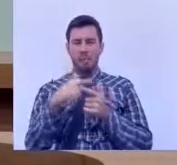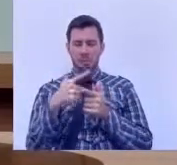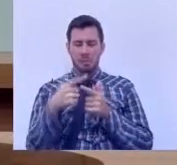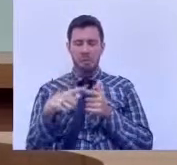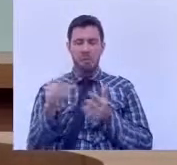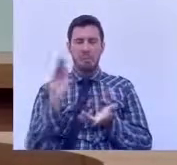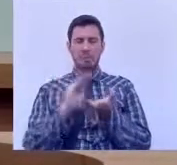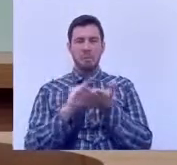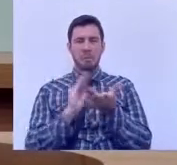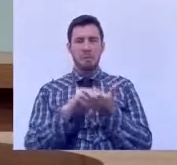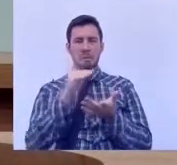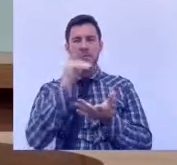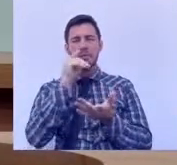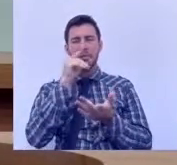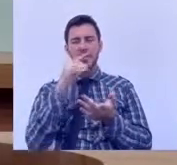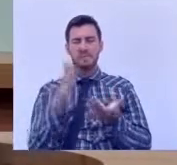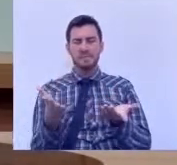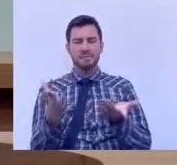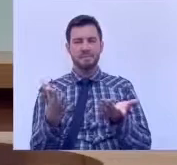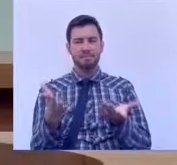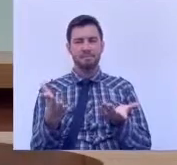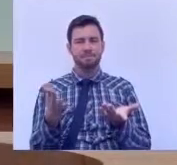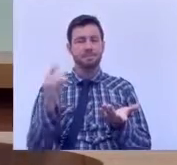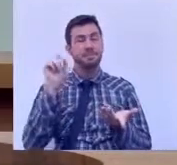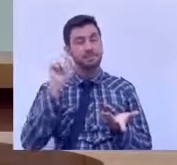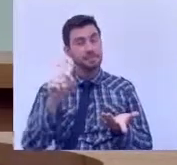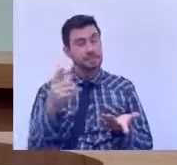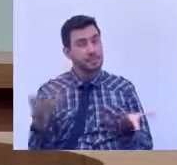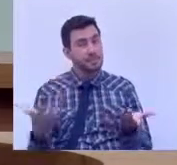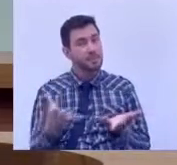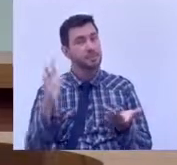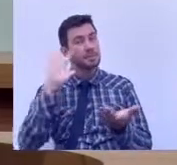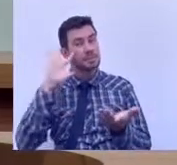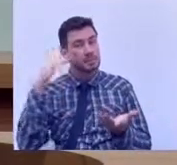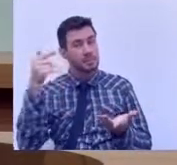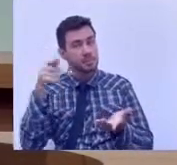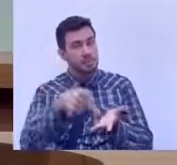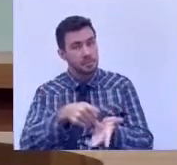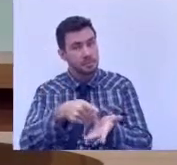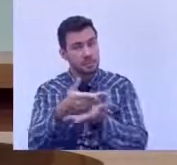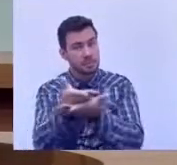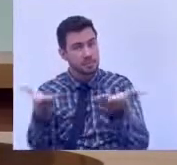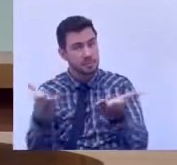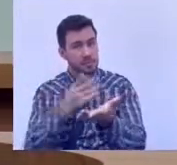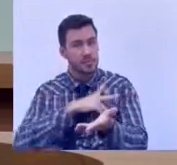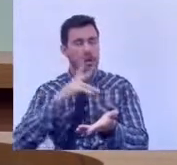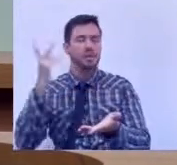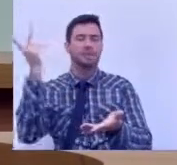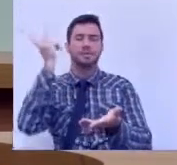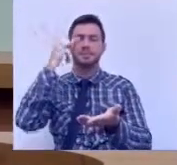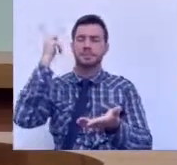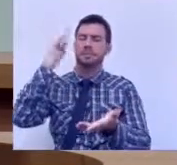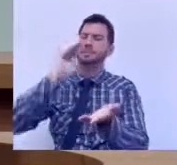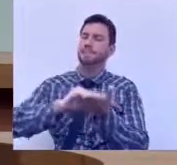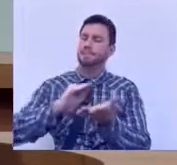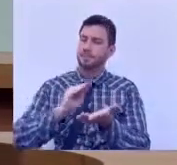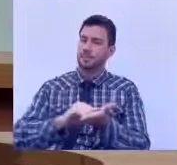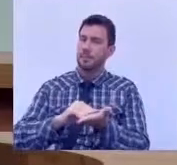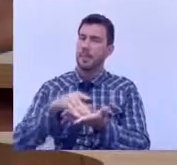por falta de planejamento. E aí está a situação que está São Paulo por falta d'água,